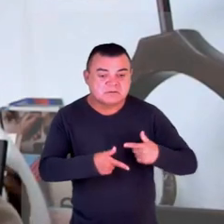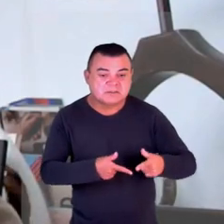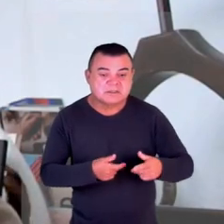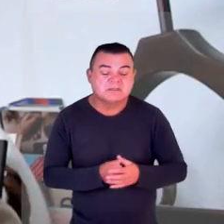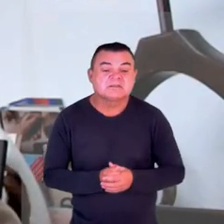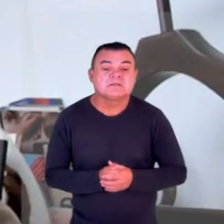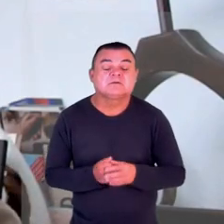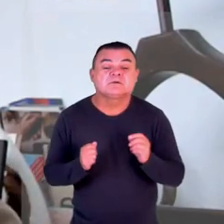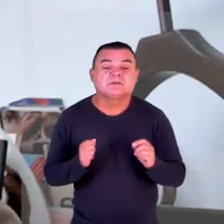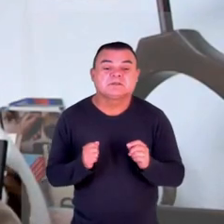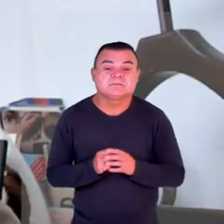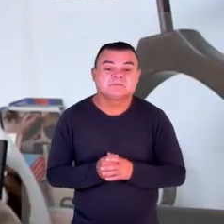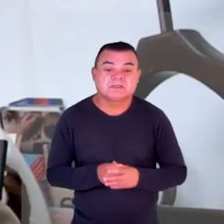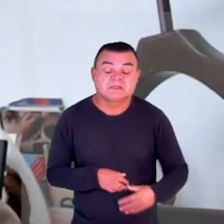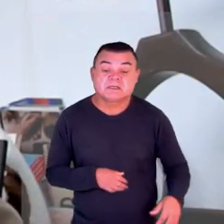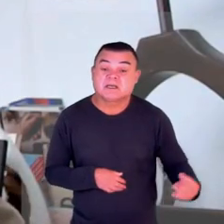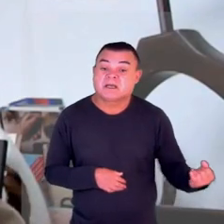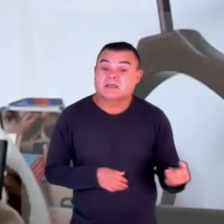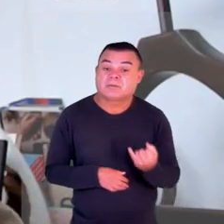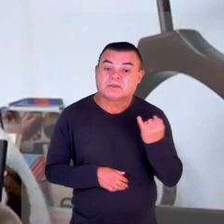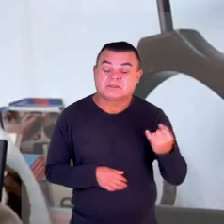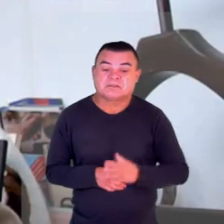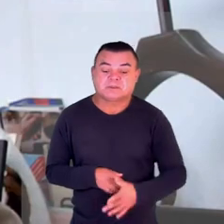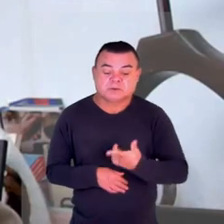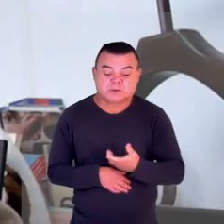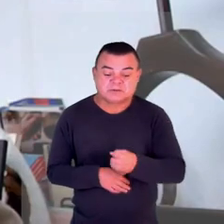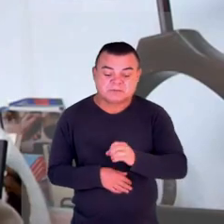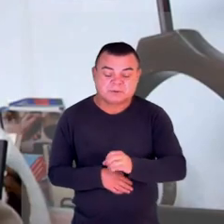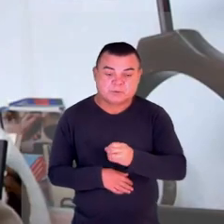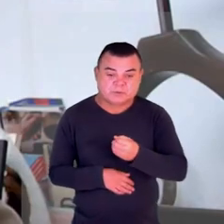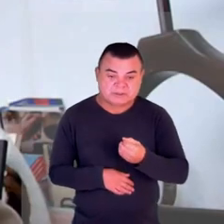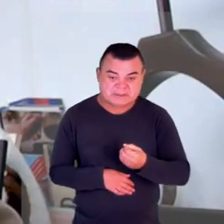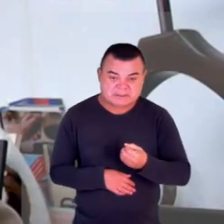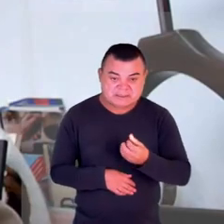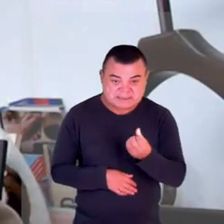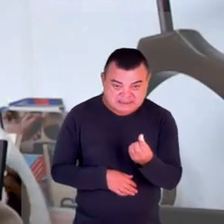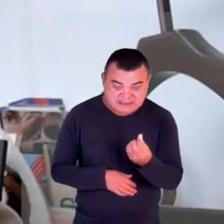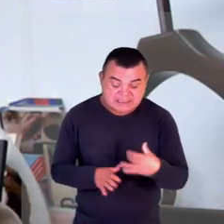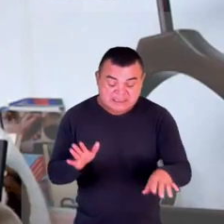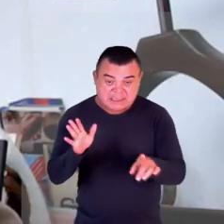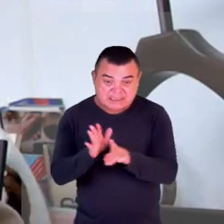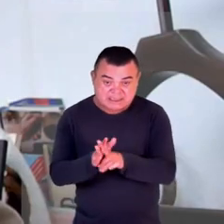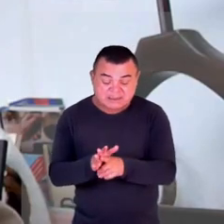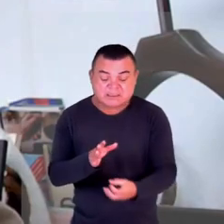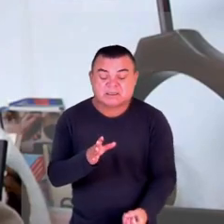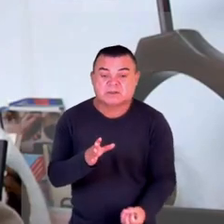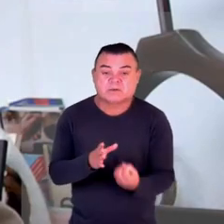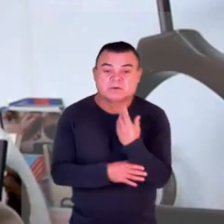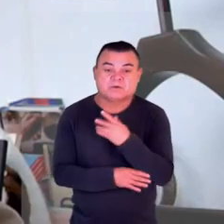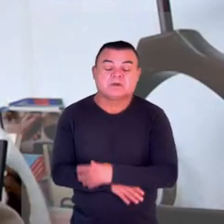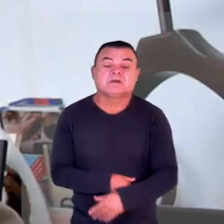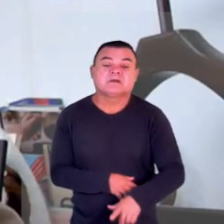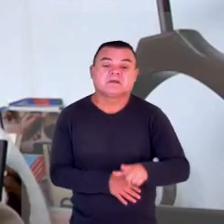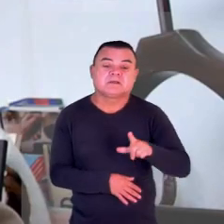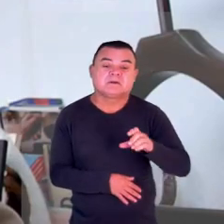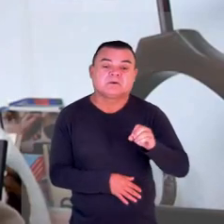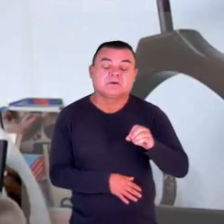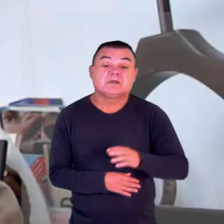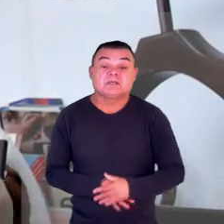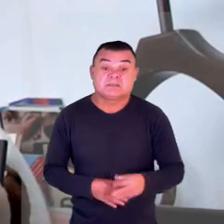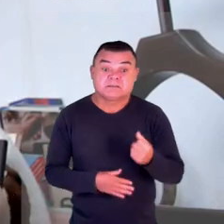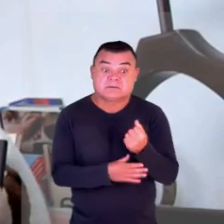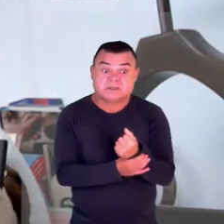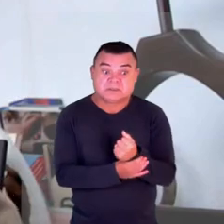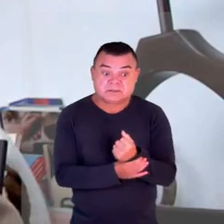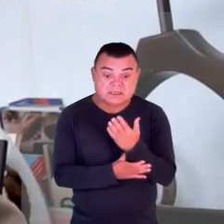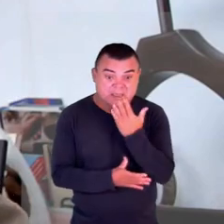importância em 2006 da lei que criou então a lei orgânica de segurança alimentar e nutricional e